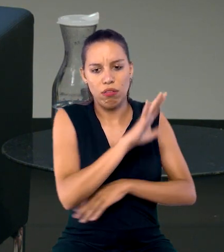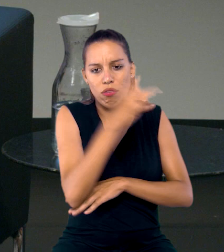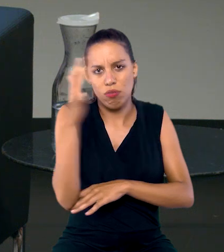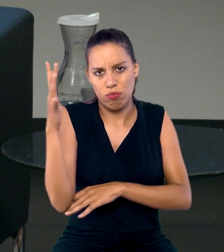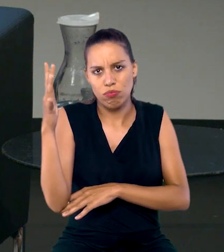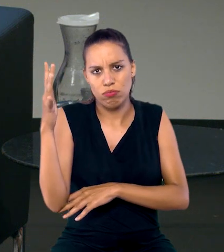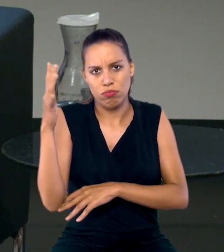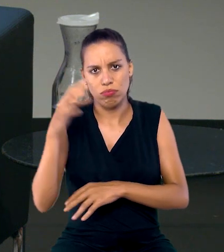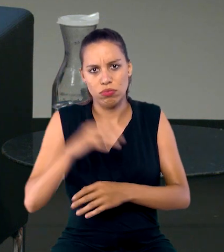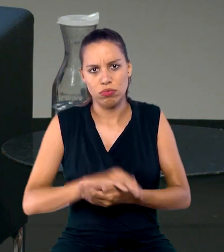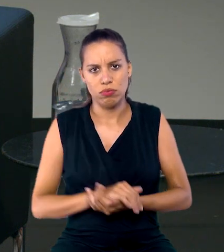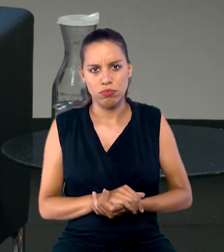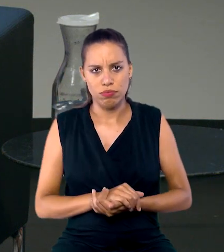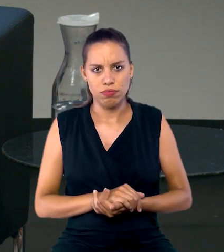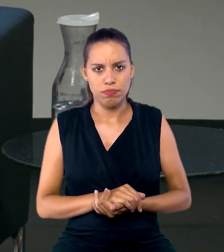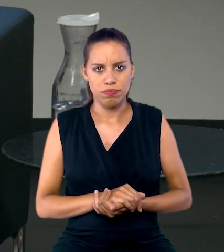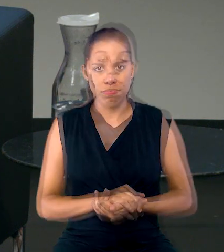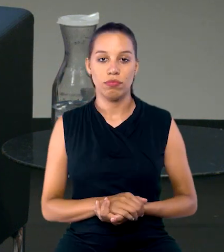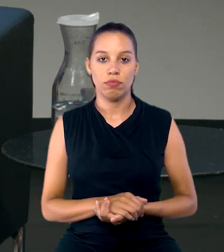a natureza.